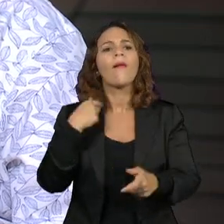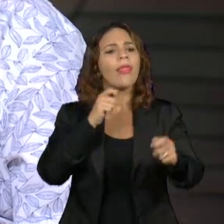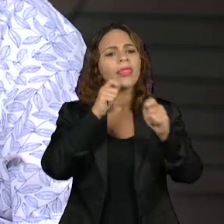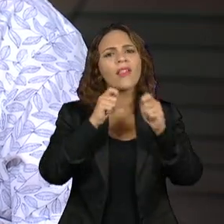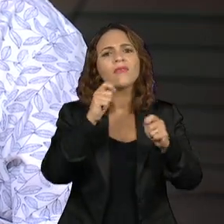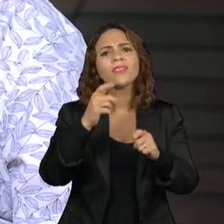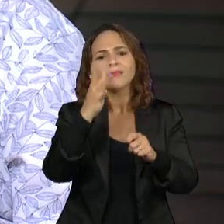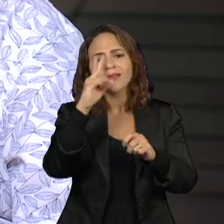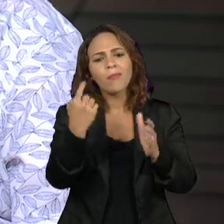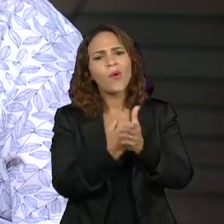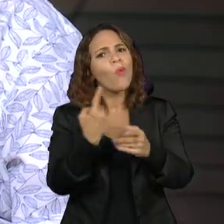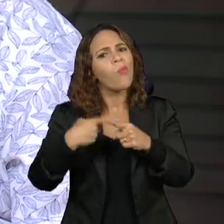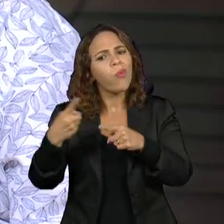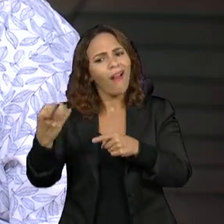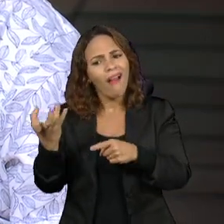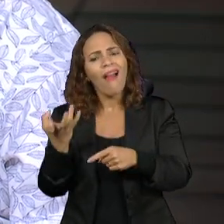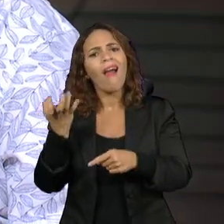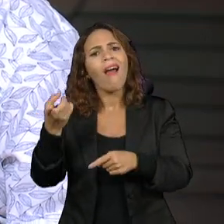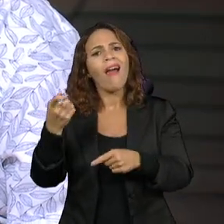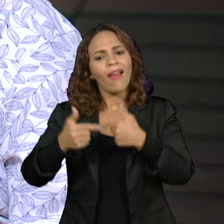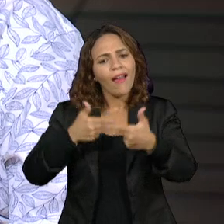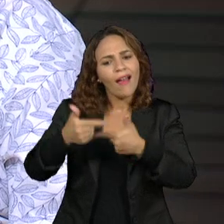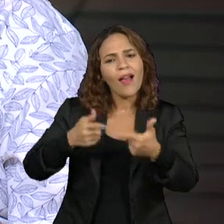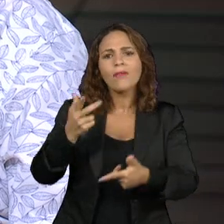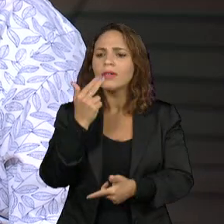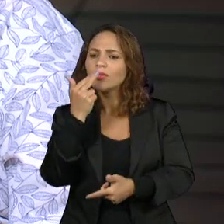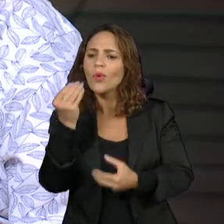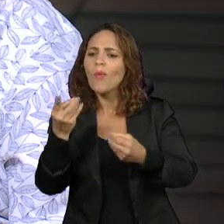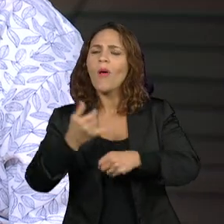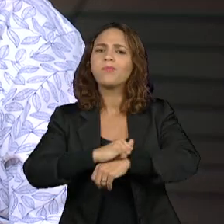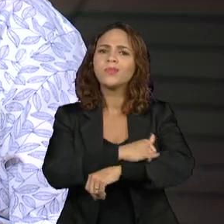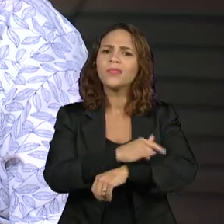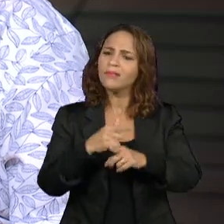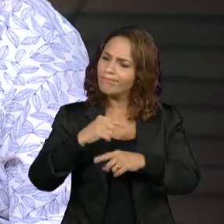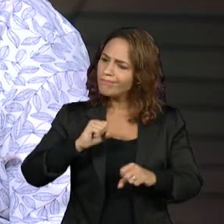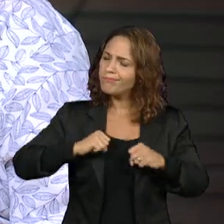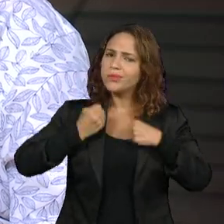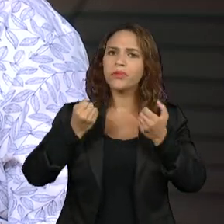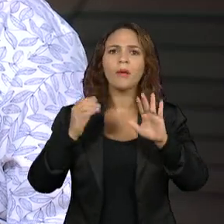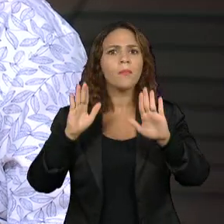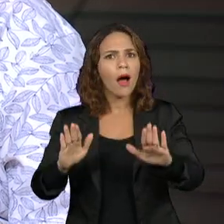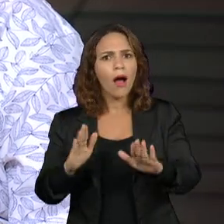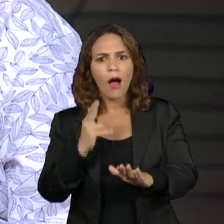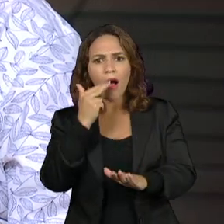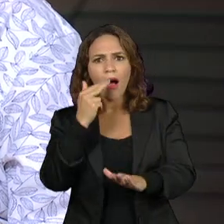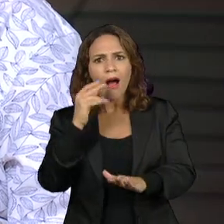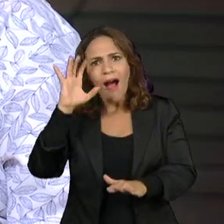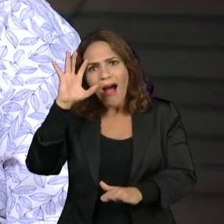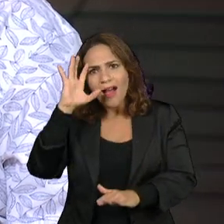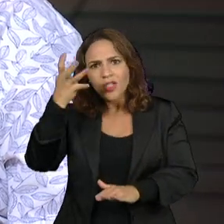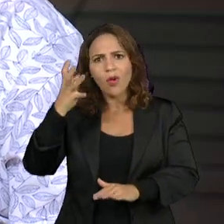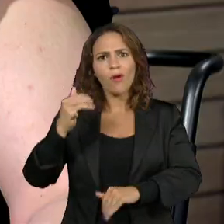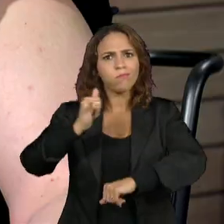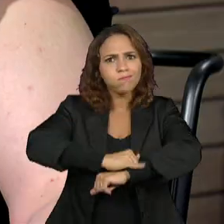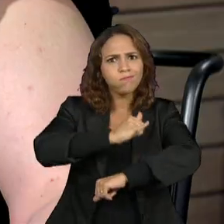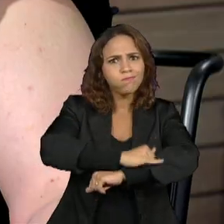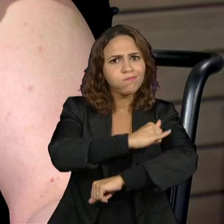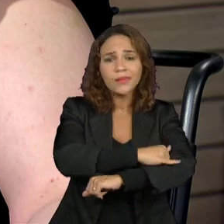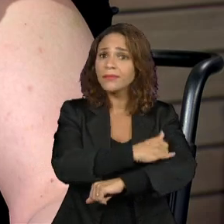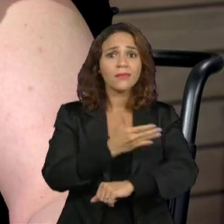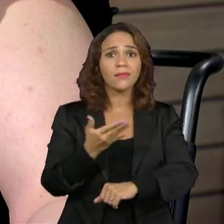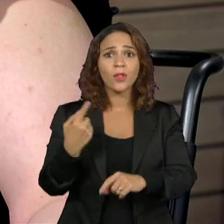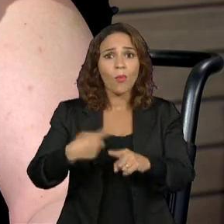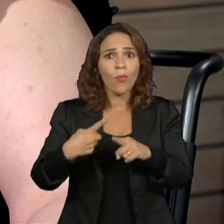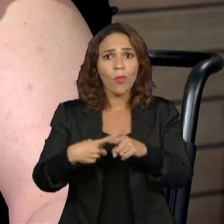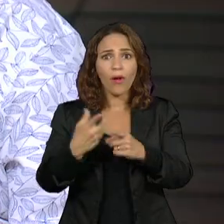por que eu era nutricionista e era gordo. E eu sempre ficava indignado, porque eu pensava, mas a nutrição não resolveu a obesidade. Porque ela não deixou de